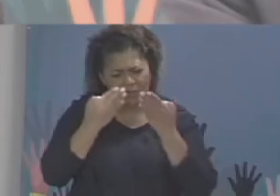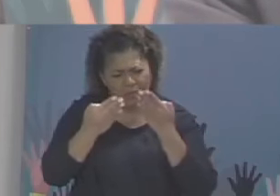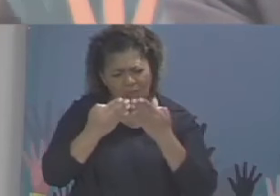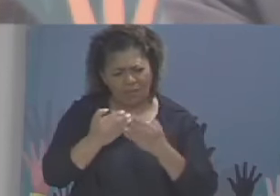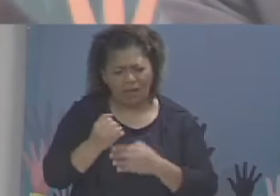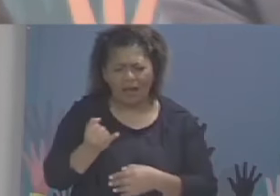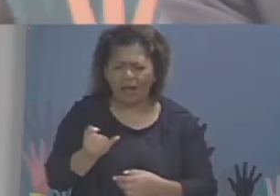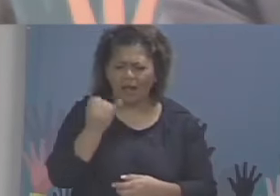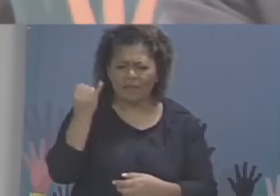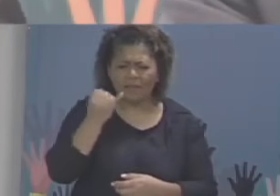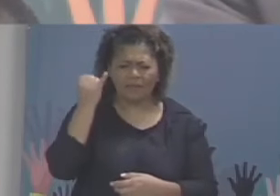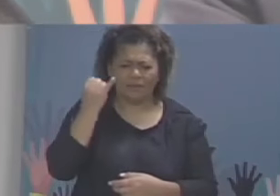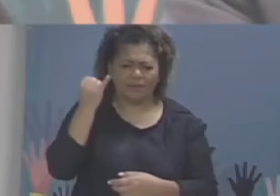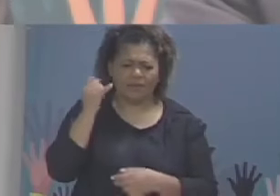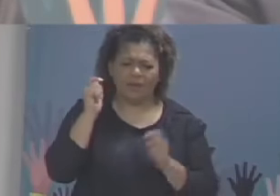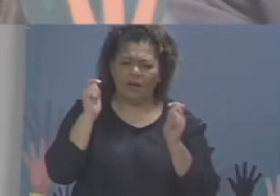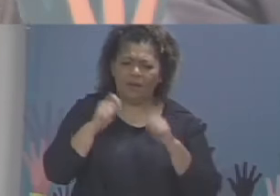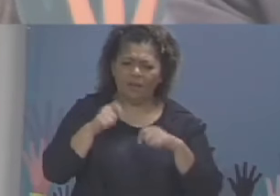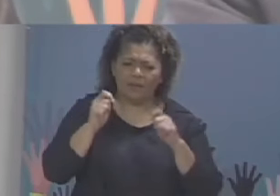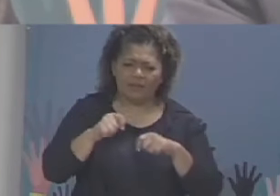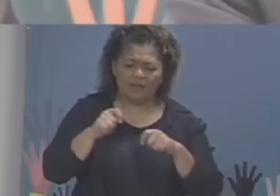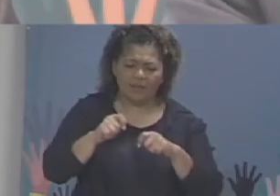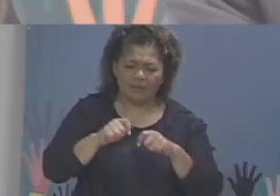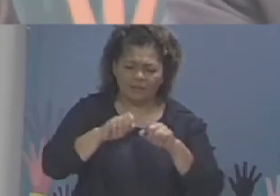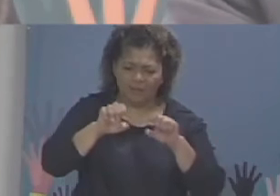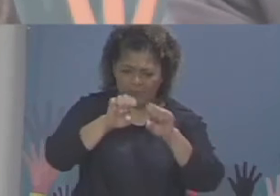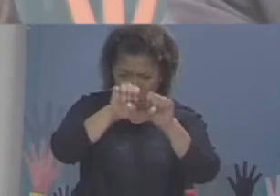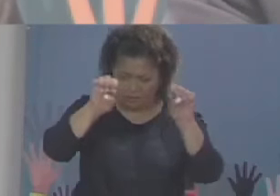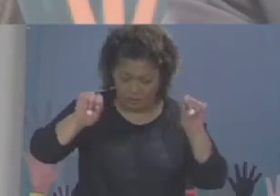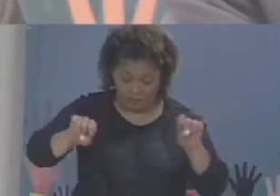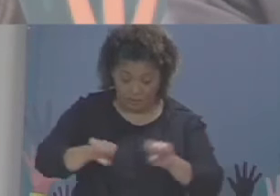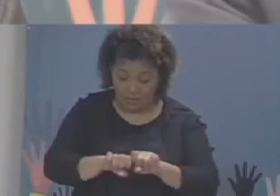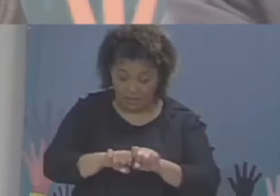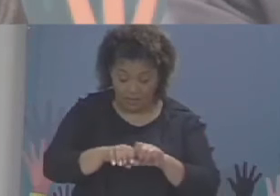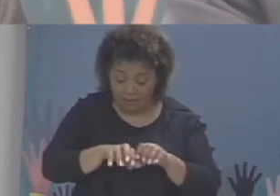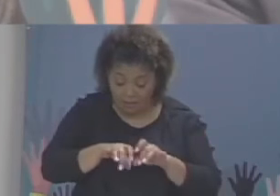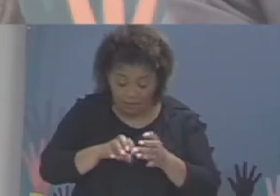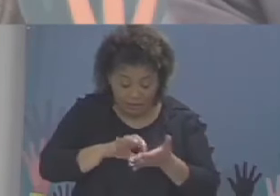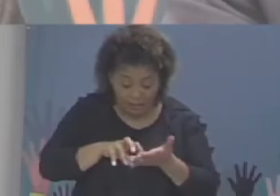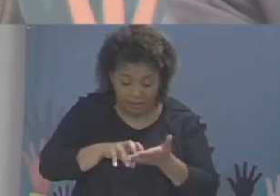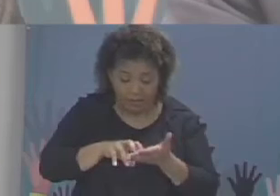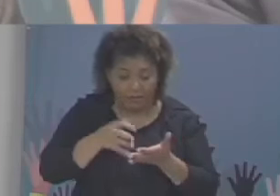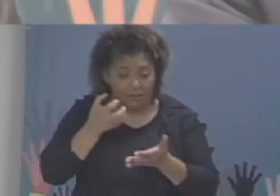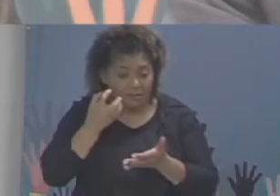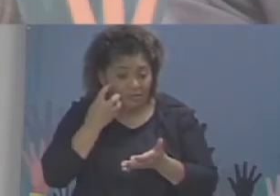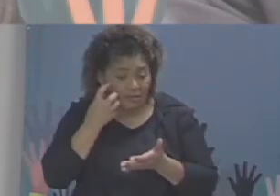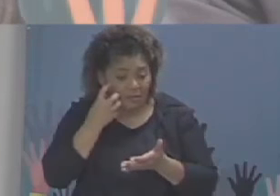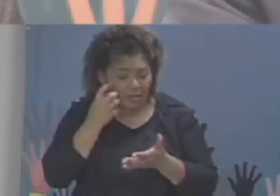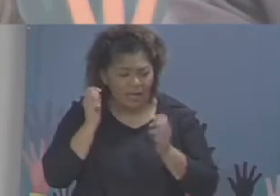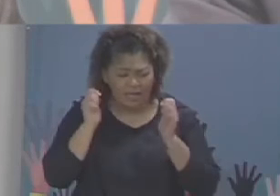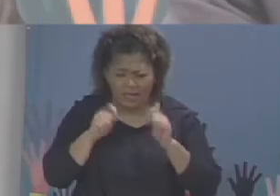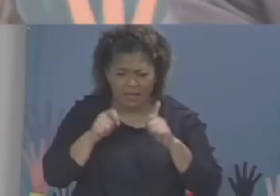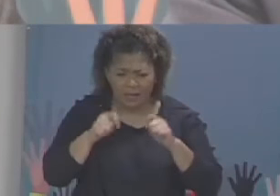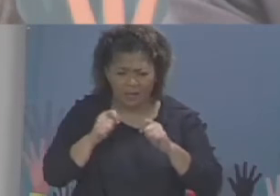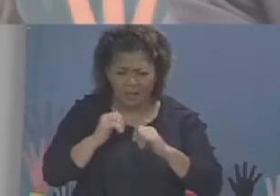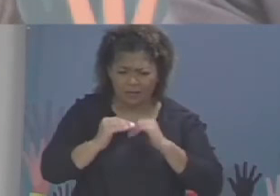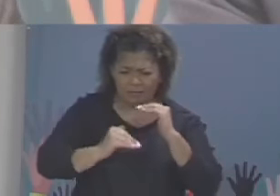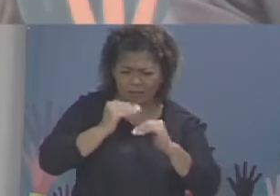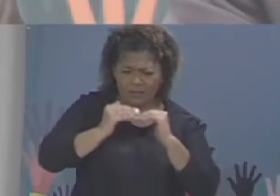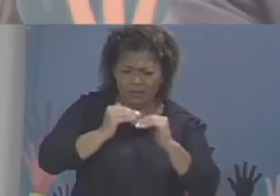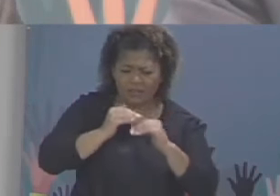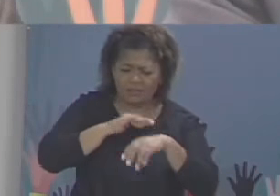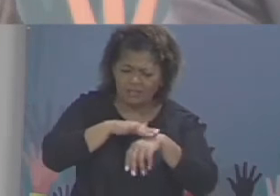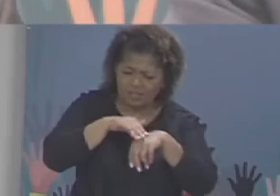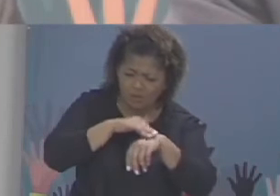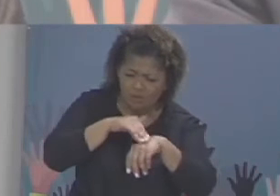ferramenta que ela pode ser acessada de um tablet, de um celular, e ela pode instantaneamente iniciar um processo de diálogo,